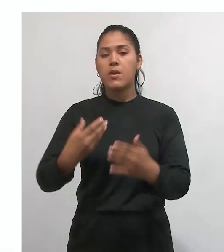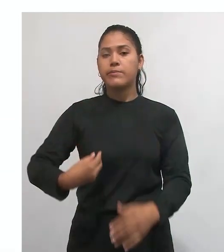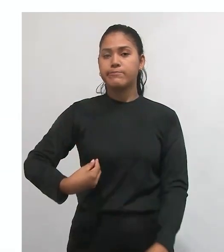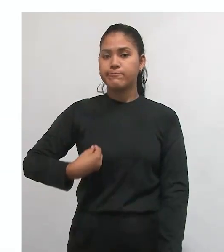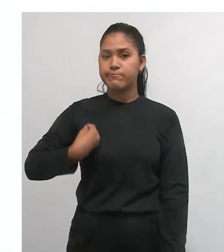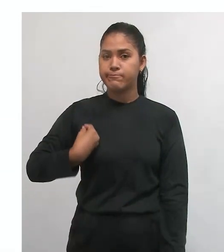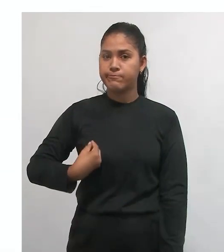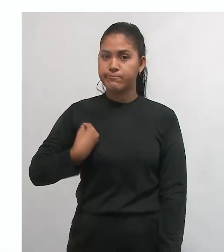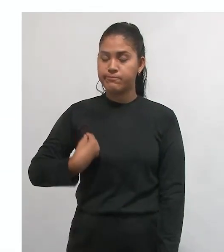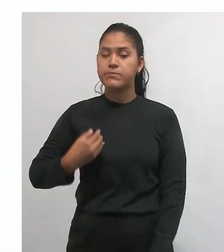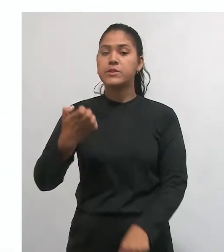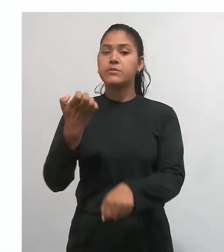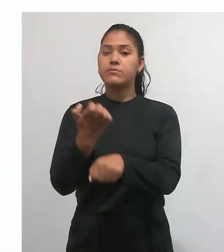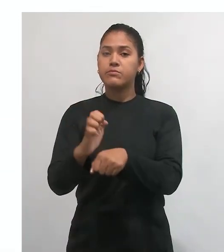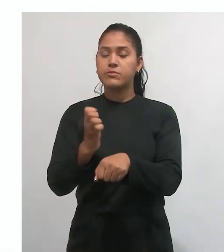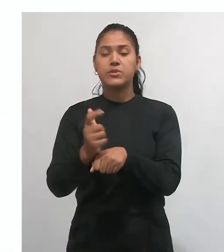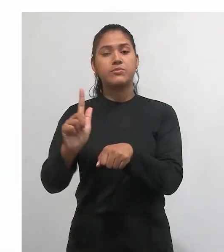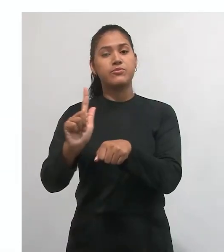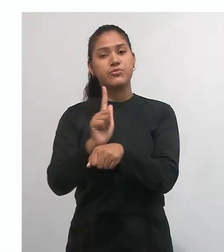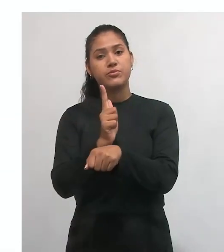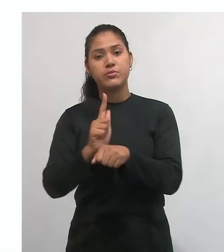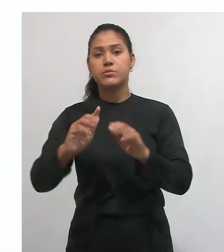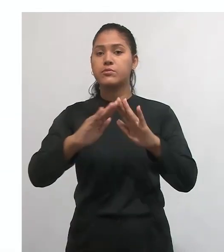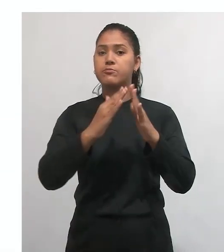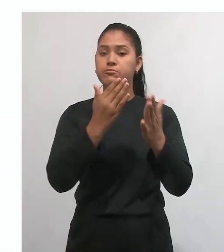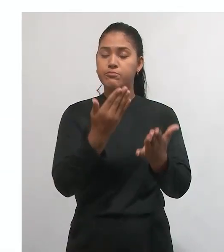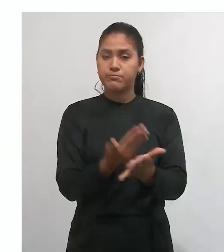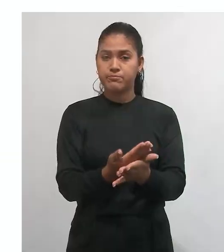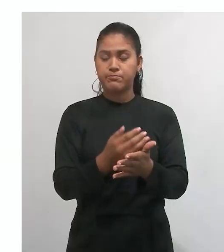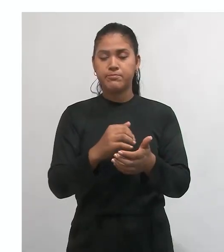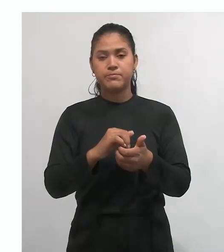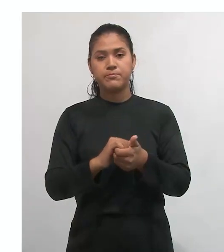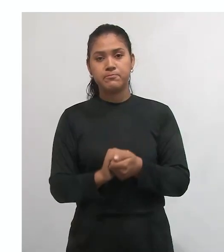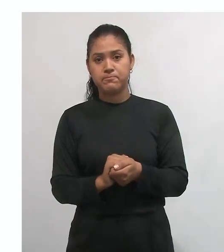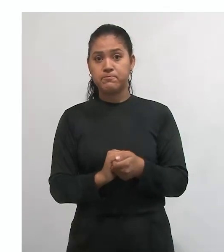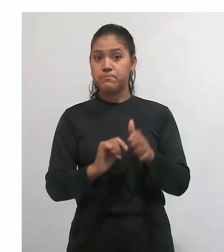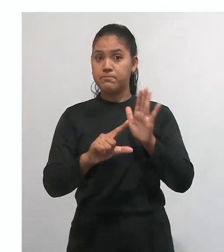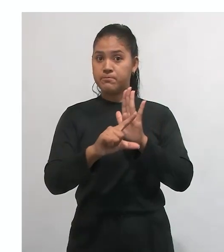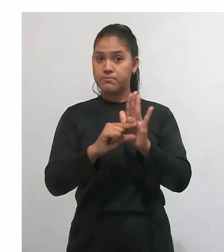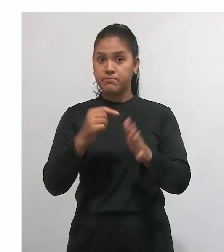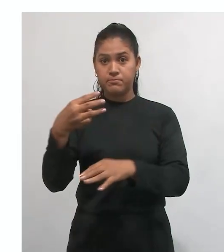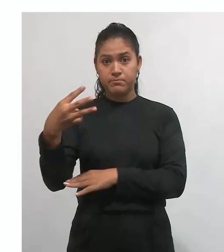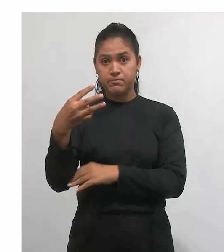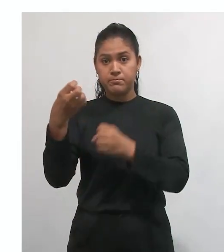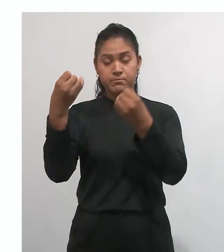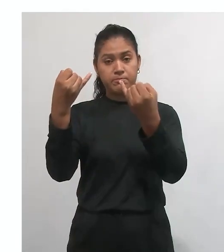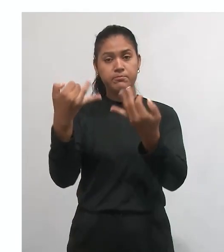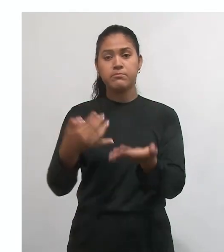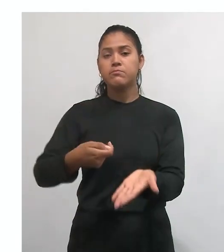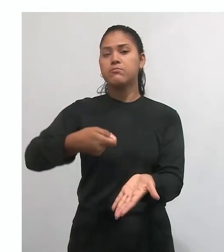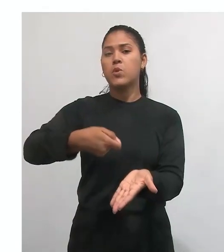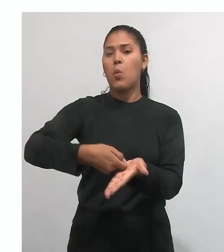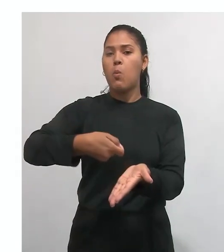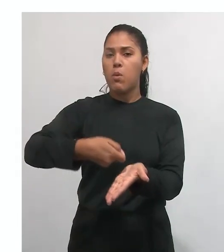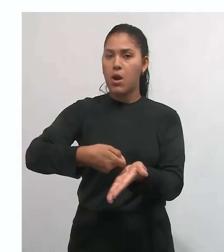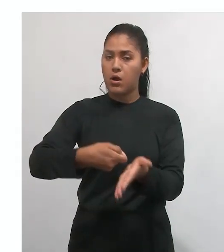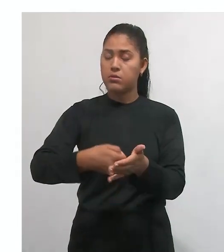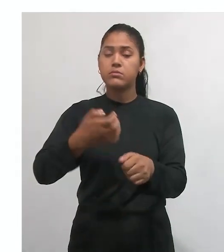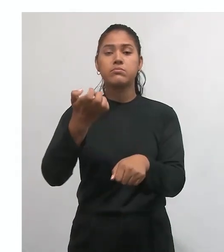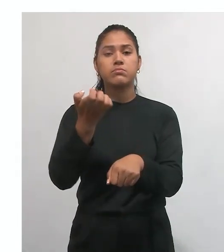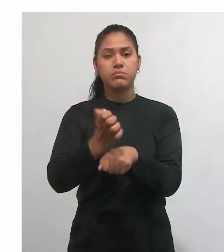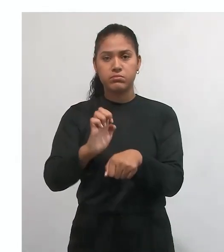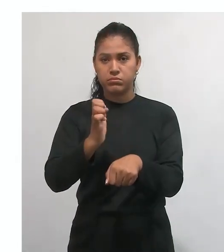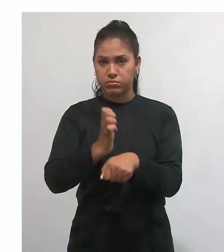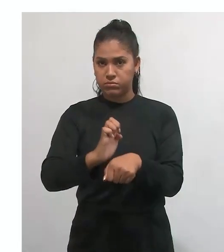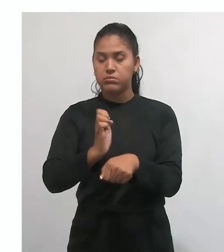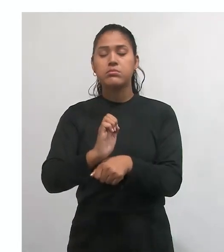nesse semestre é a gestão escolar. No artigo 3º menciona que o estágio ele é obrigatório, como aquele